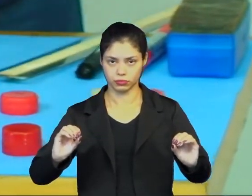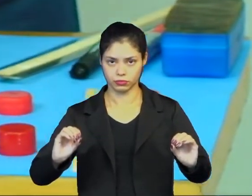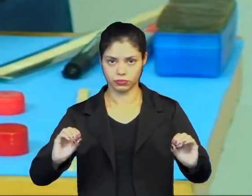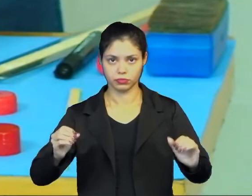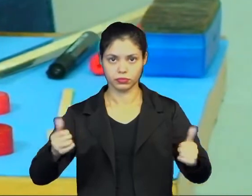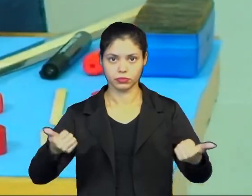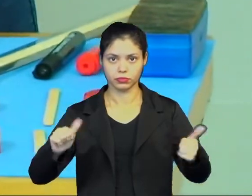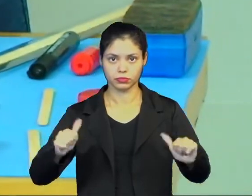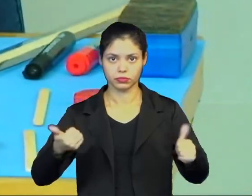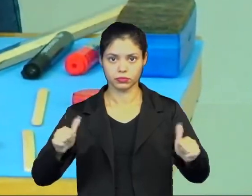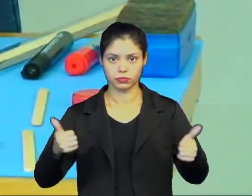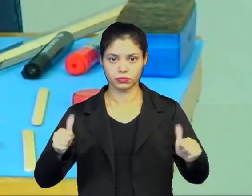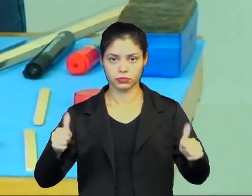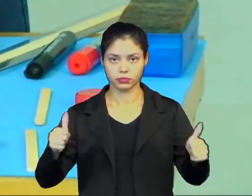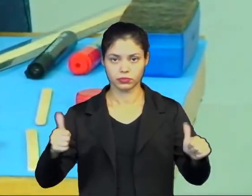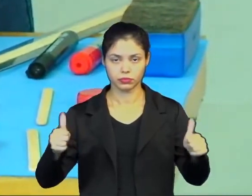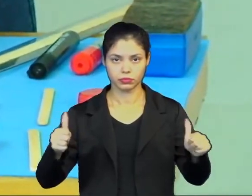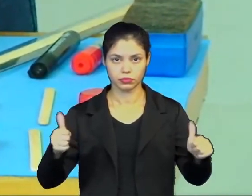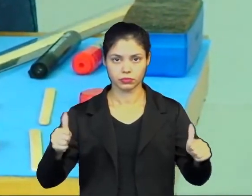10,